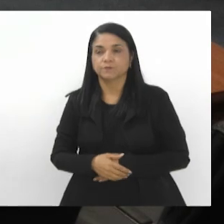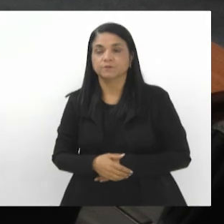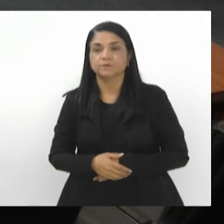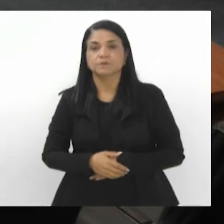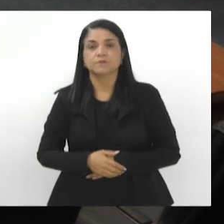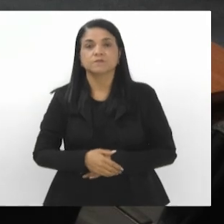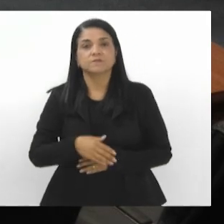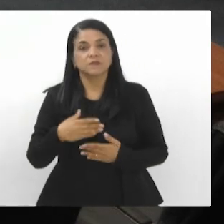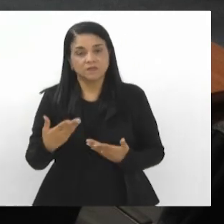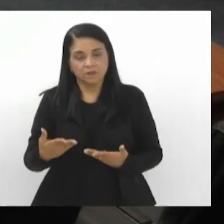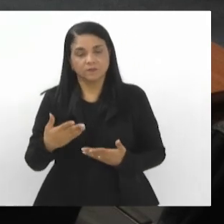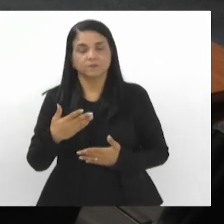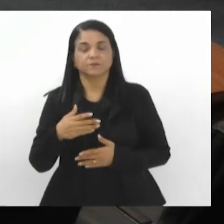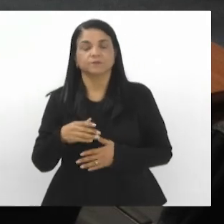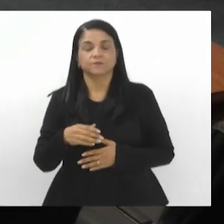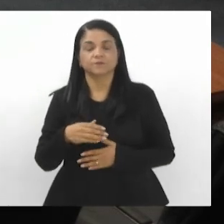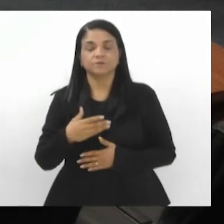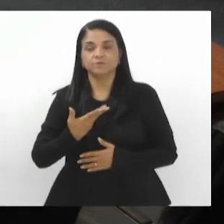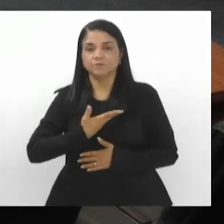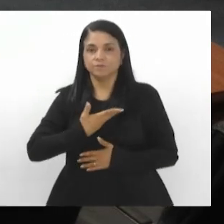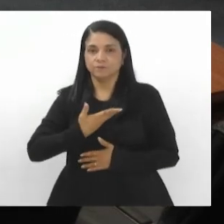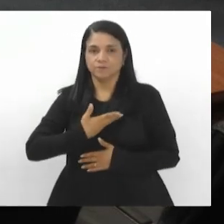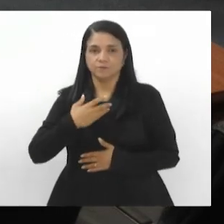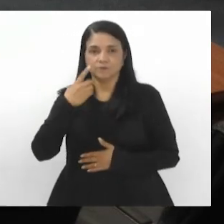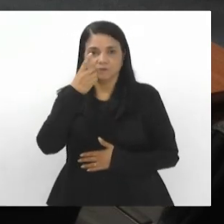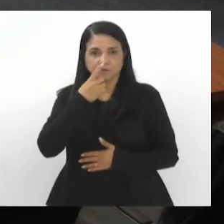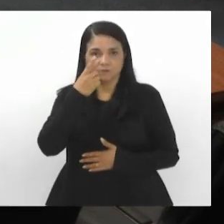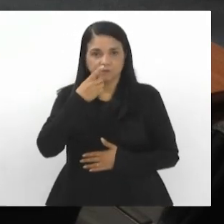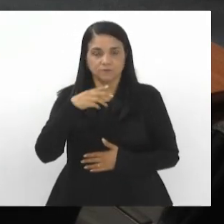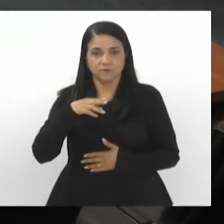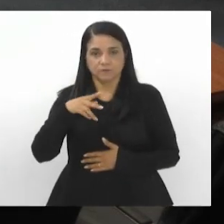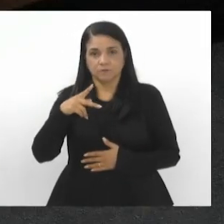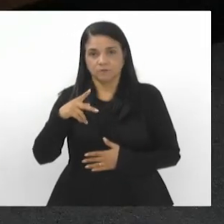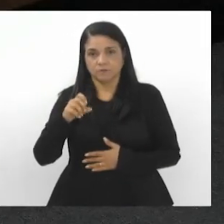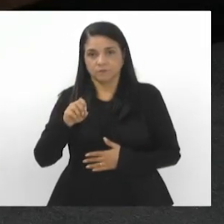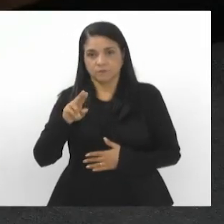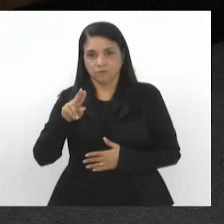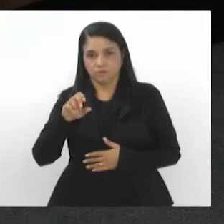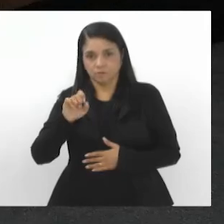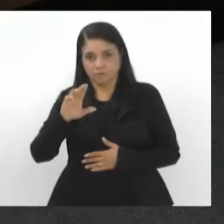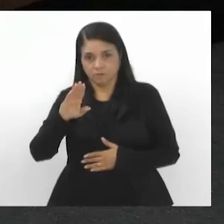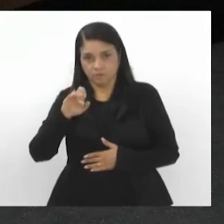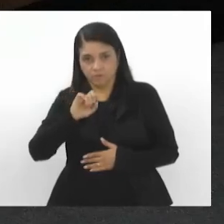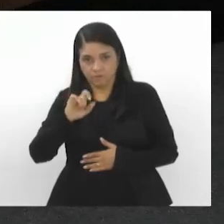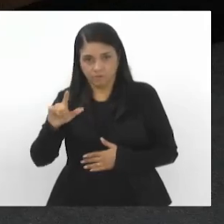nobre colega deputado Felipe Poubel, queria parabenizar a Vossa Excelência.